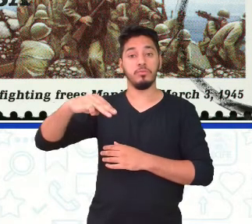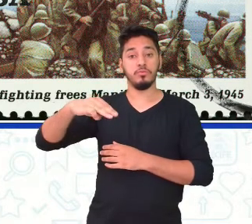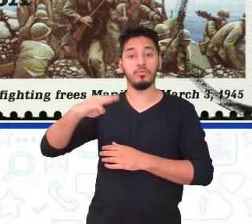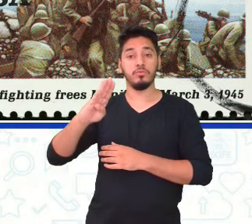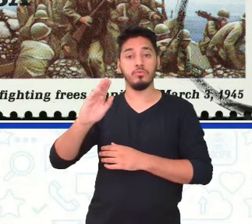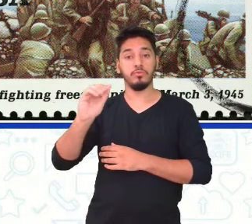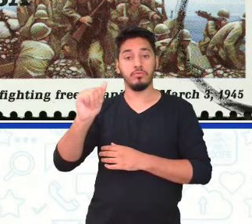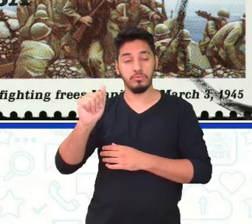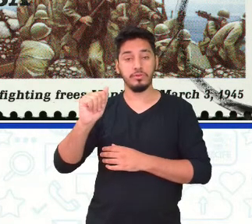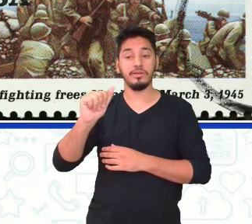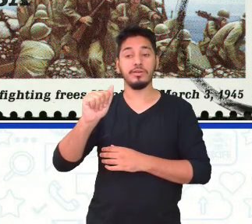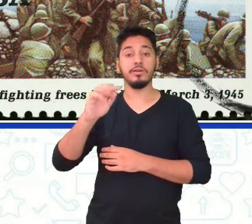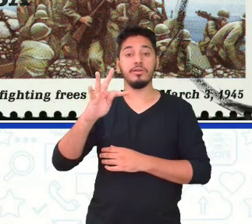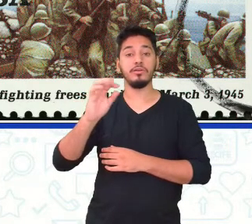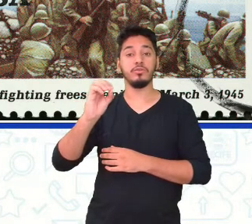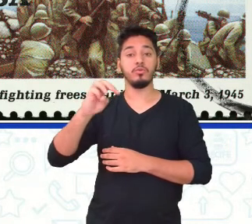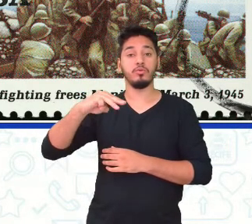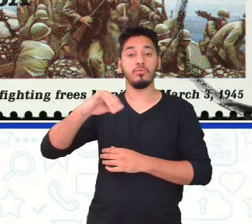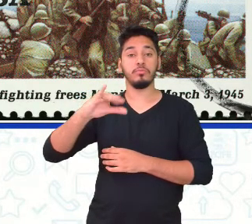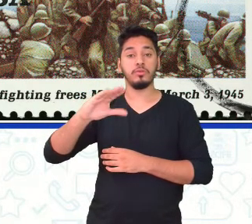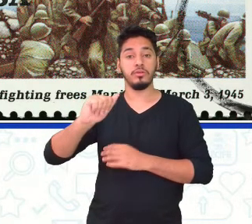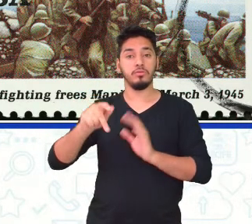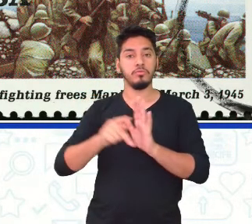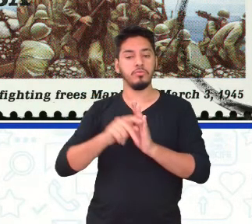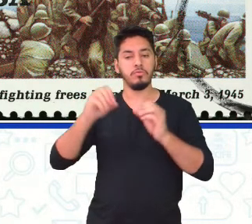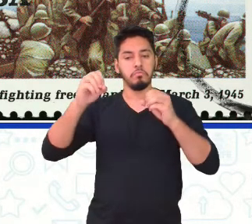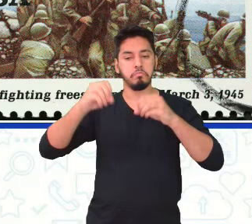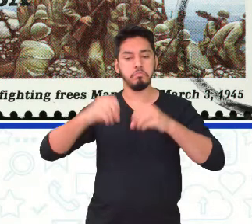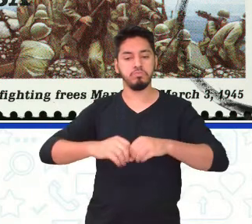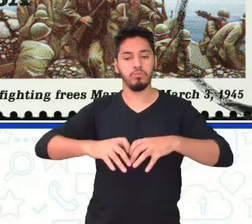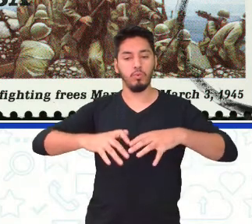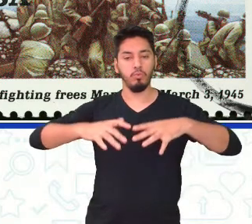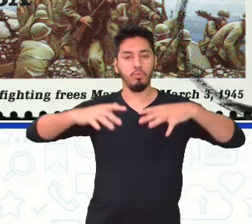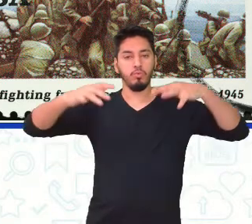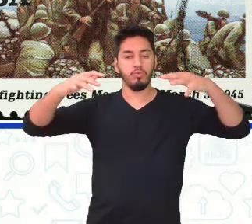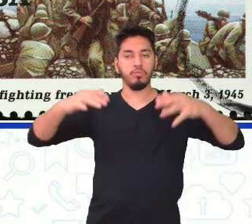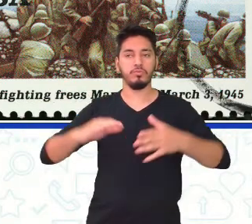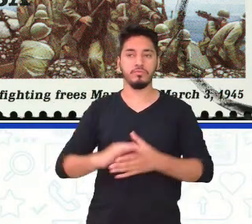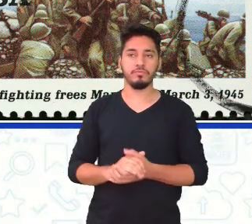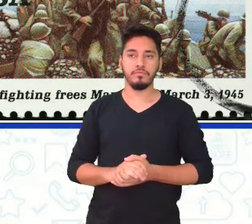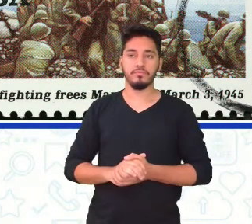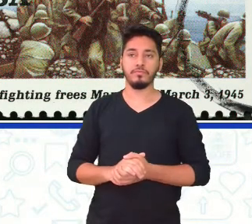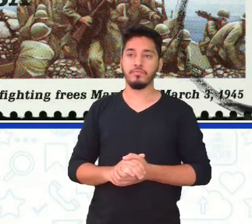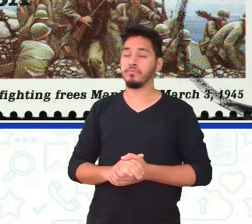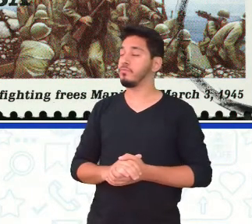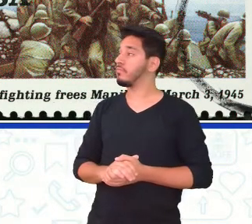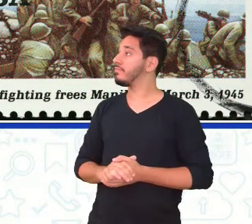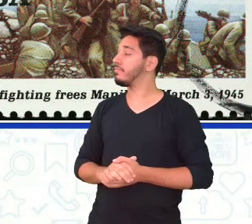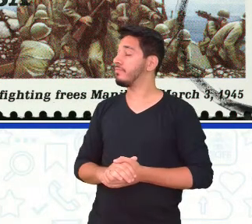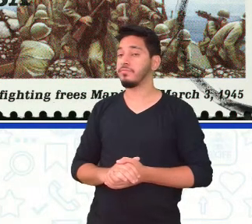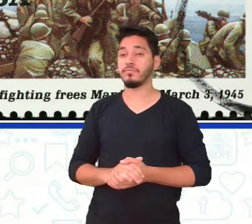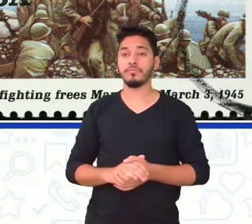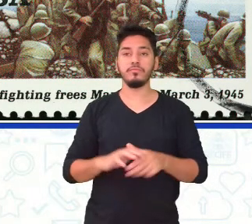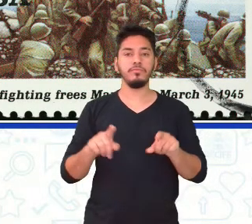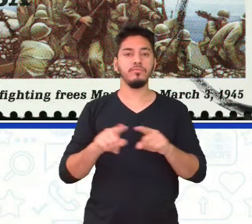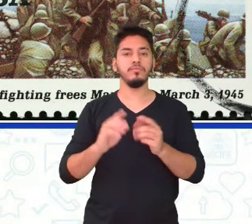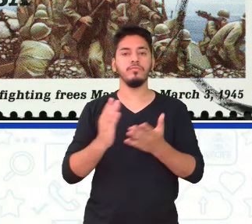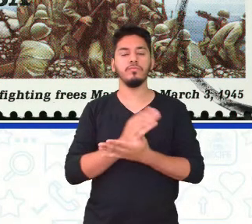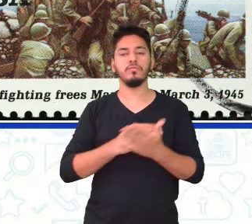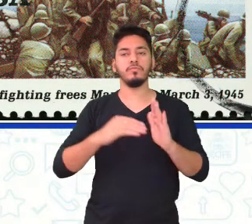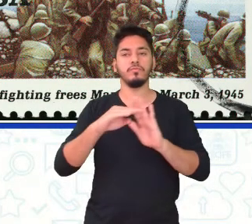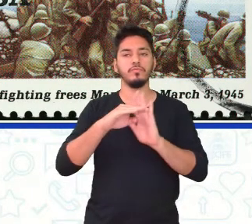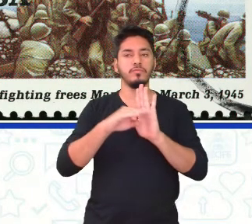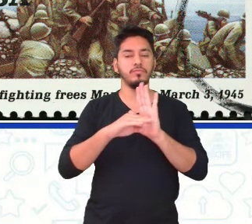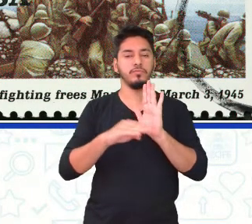viu que como causas, a gente tem aqui o aparecimento de regimes totalitários, a